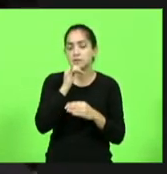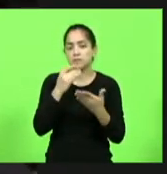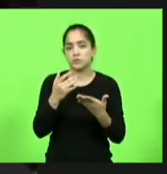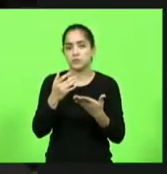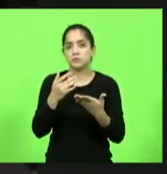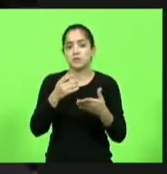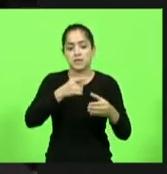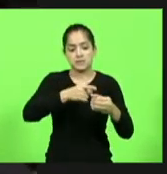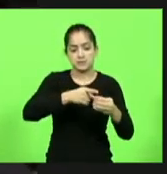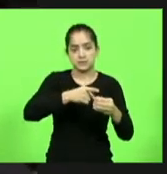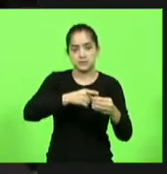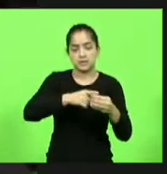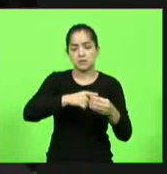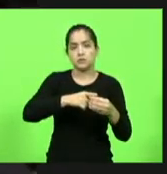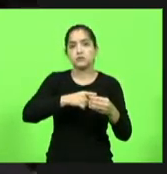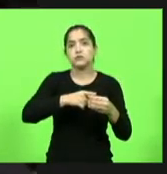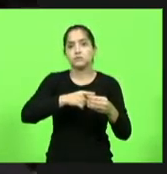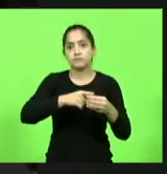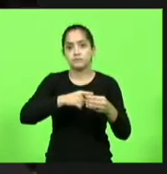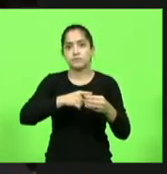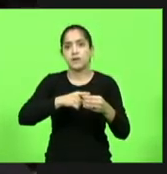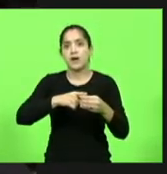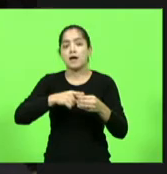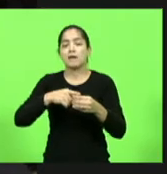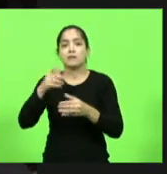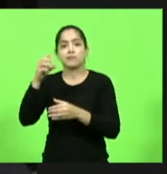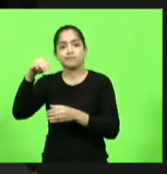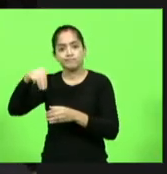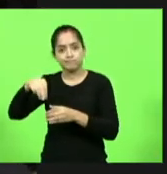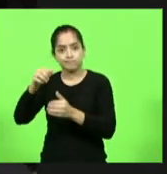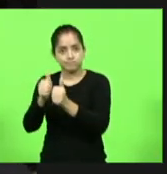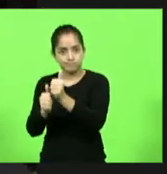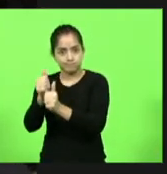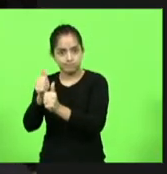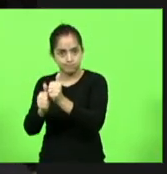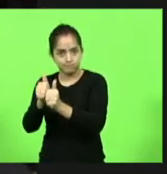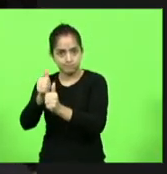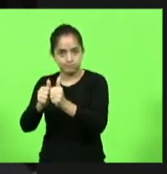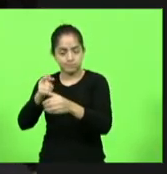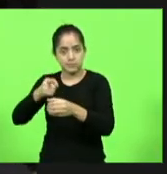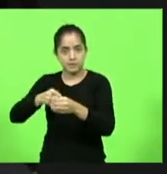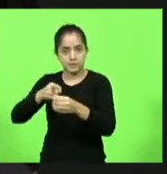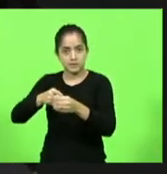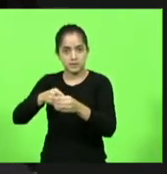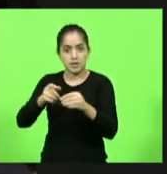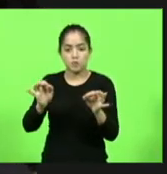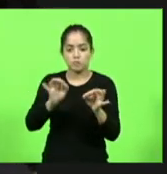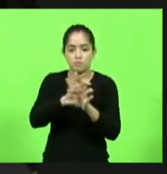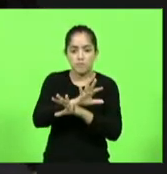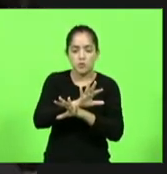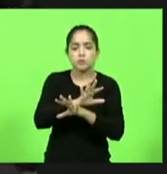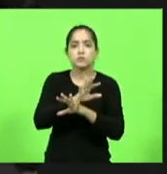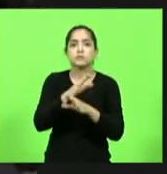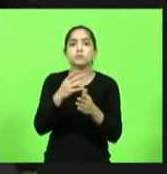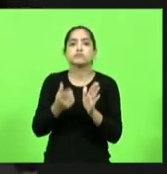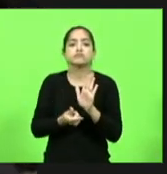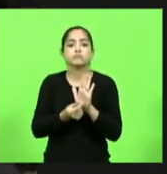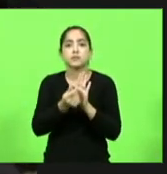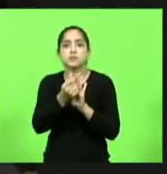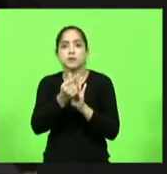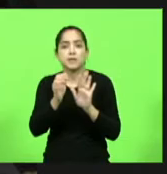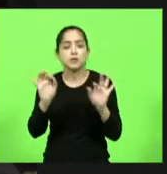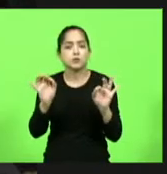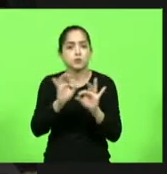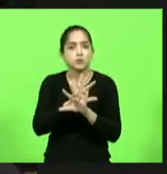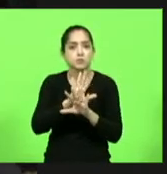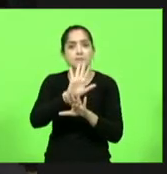Alves até Massaranduba, que já está, o desenho está pronto, o orçamento está pronto e a